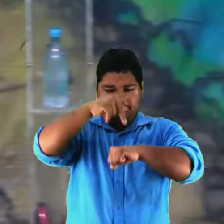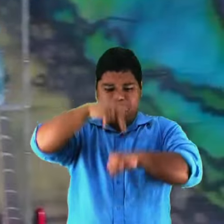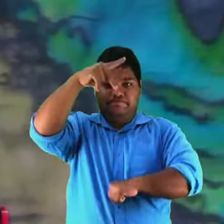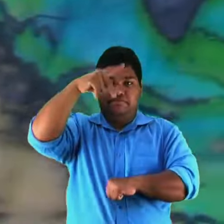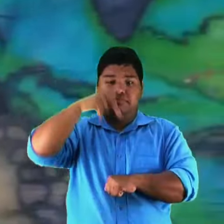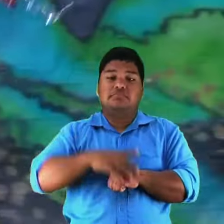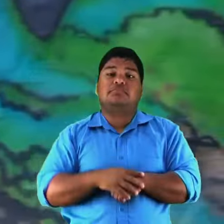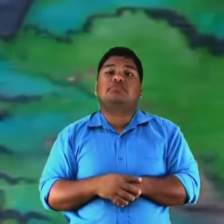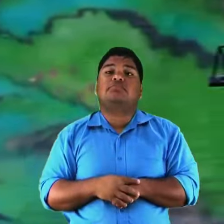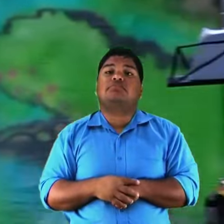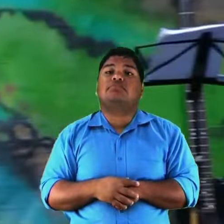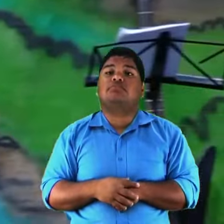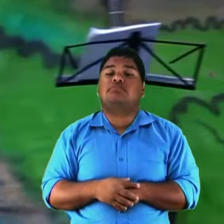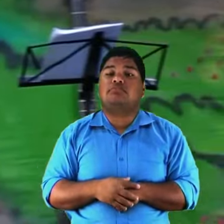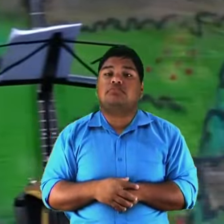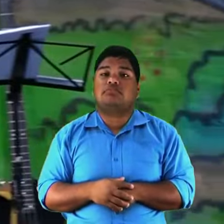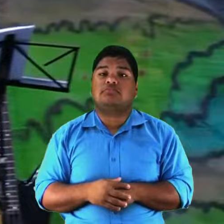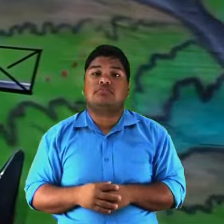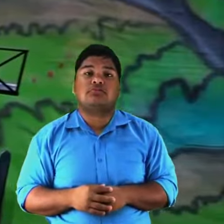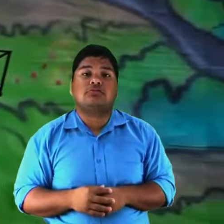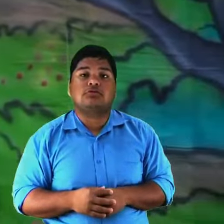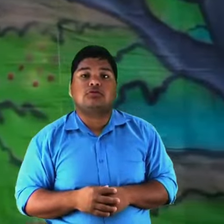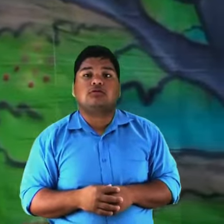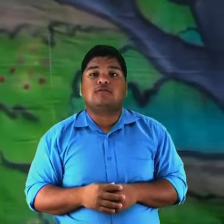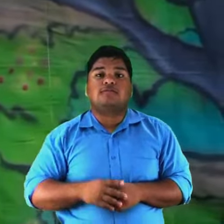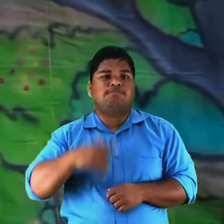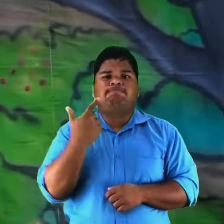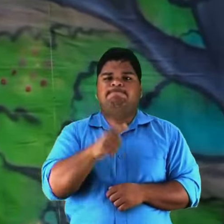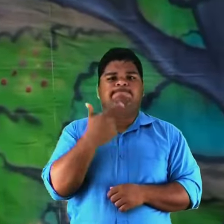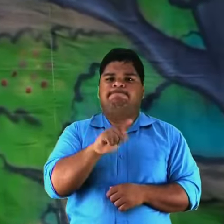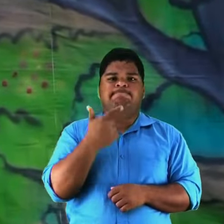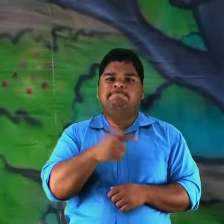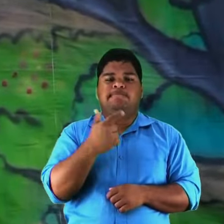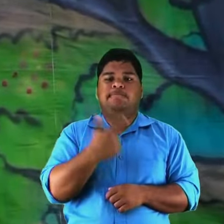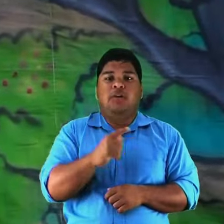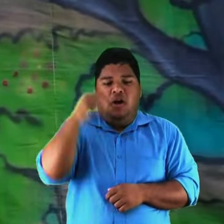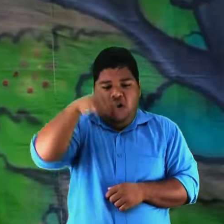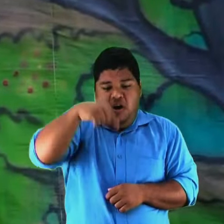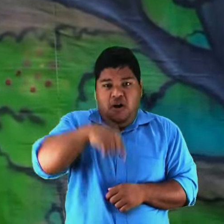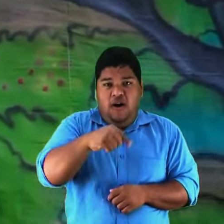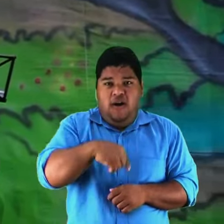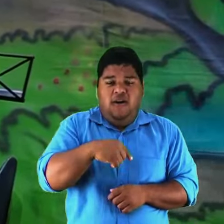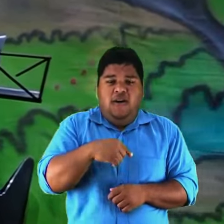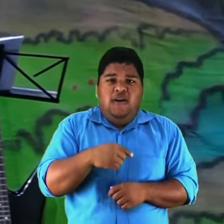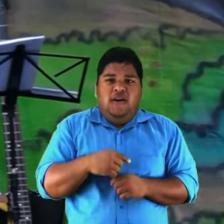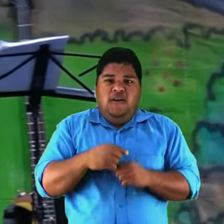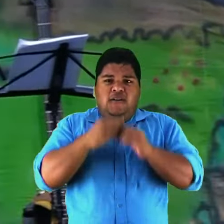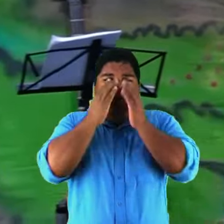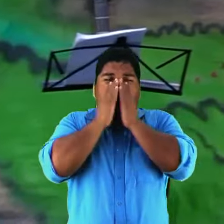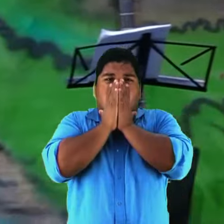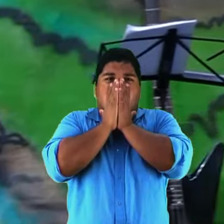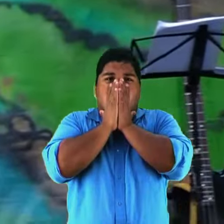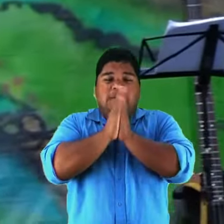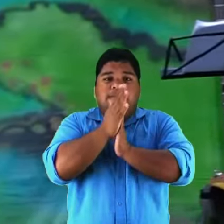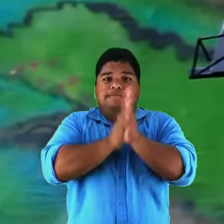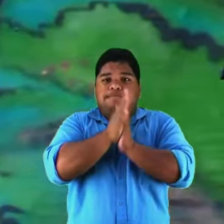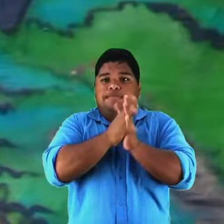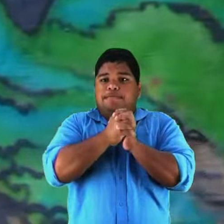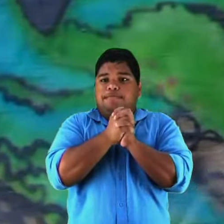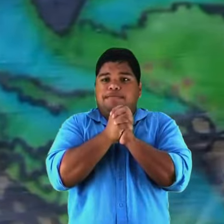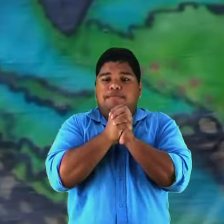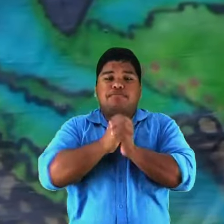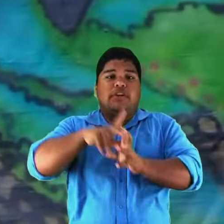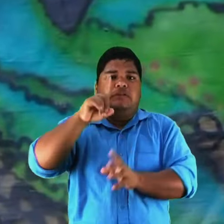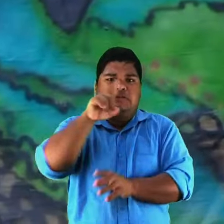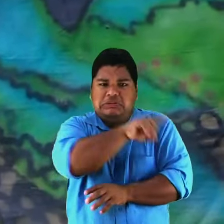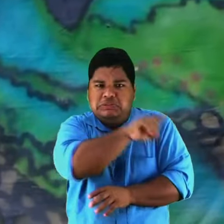Figueiredo passou, não é, o poder, e nós não tivemos aqui. Olha, eu fico assim, estarrecido, sabe, eu acho, cada vez eu